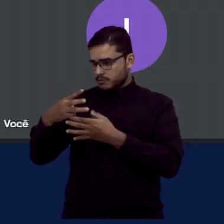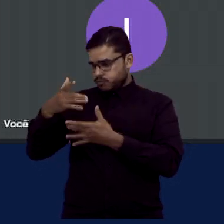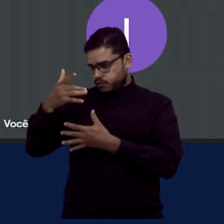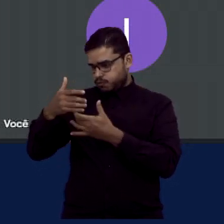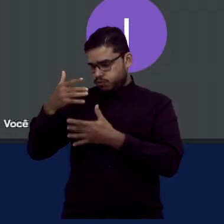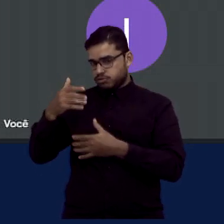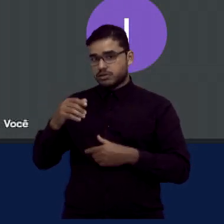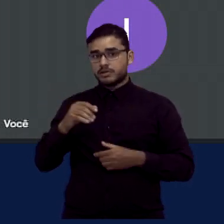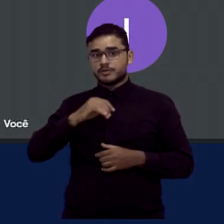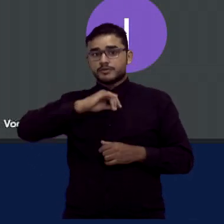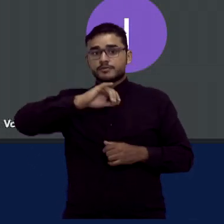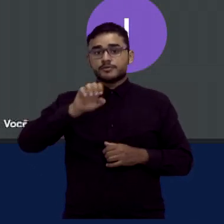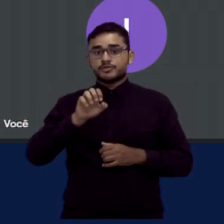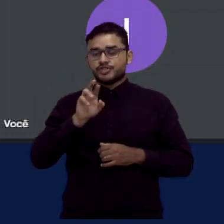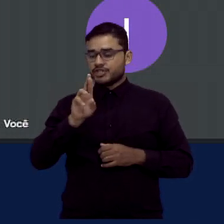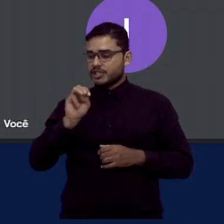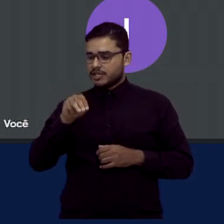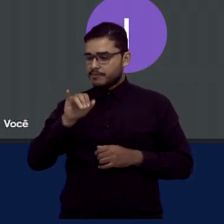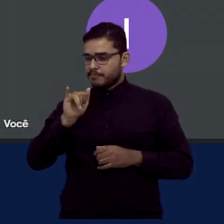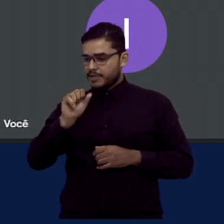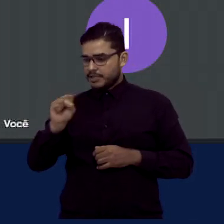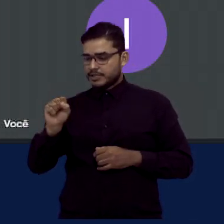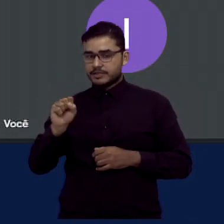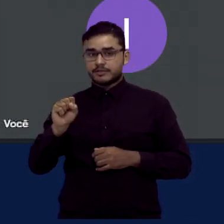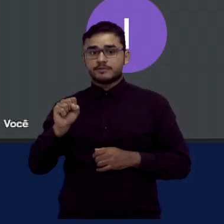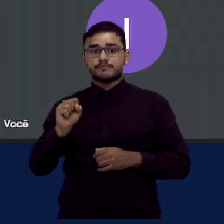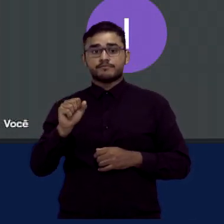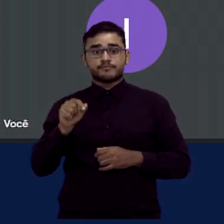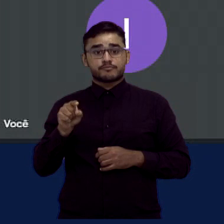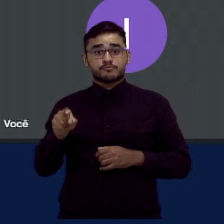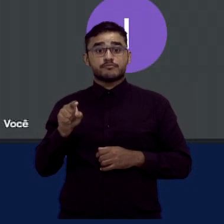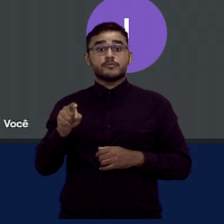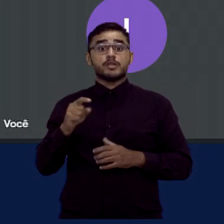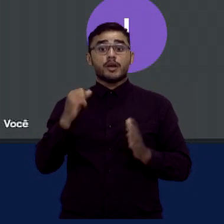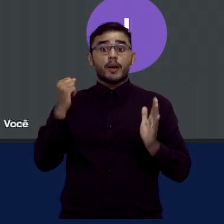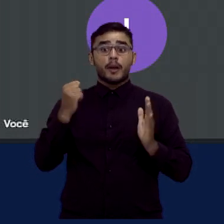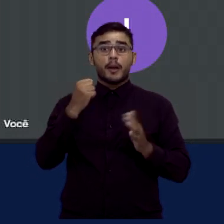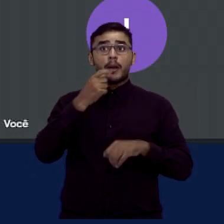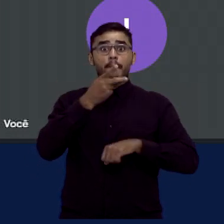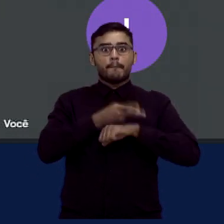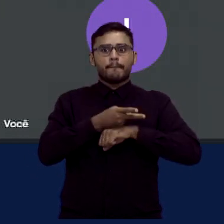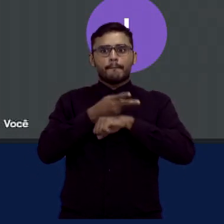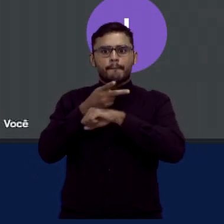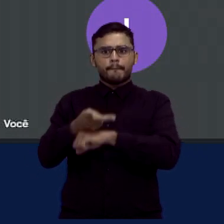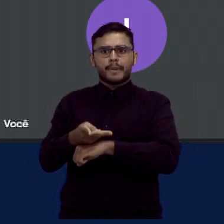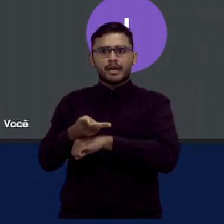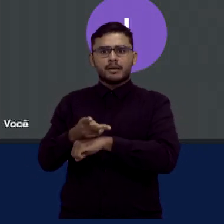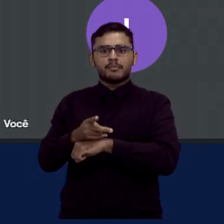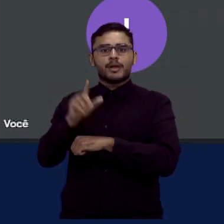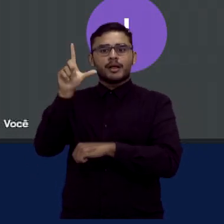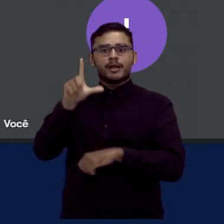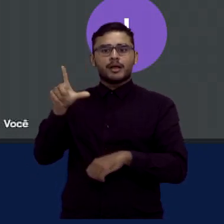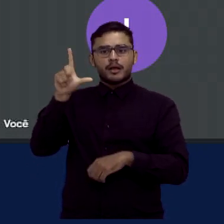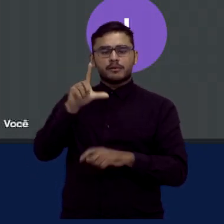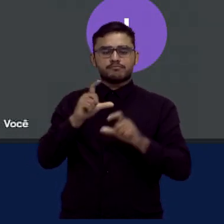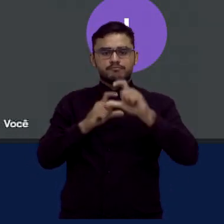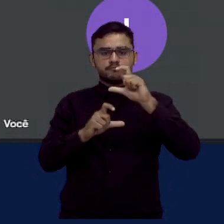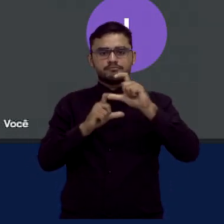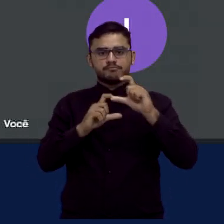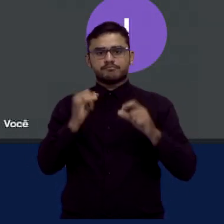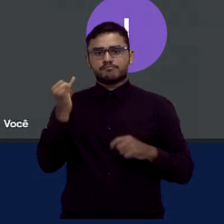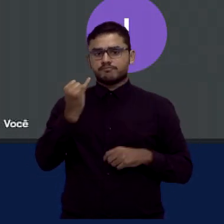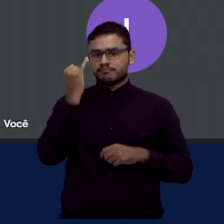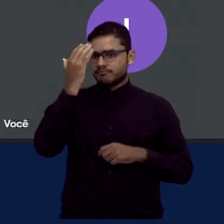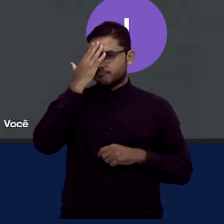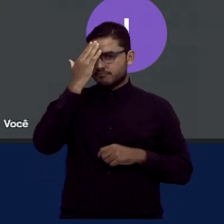ganhou Jabuti, inclusive. Então, é um prêmio literário que abriu espaço para os quadrinhos, viu a importância dos quadrinhos e deu